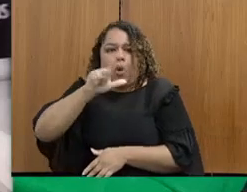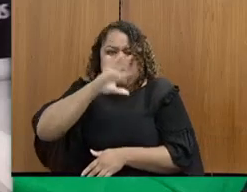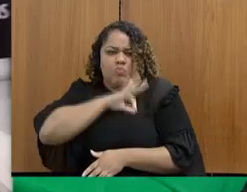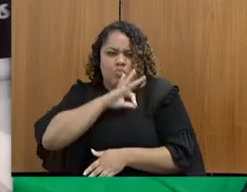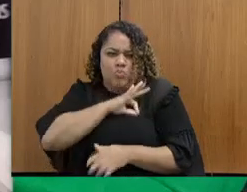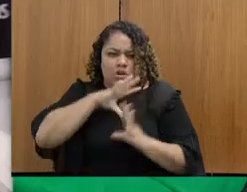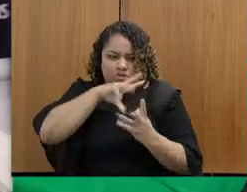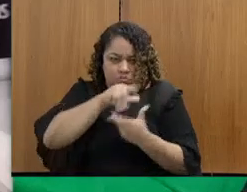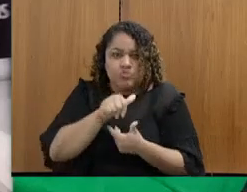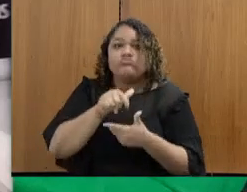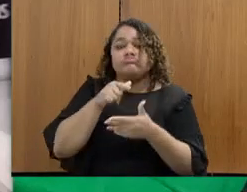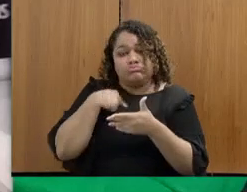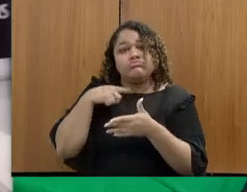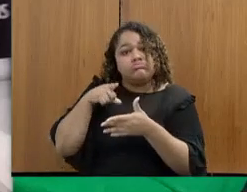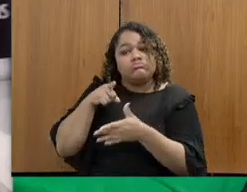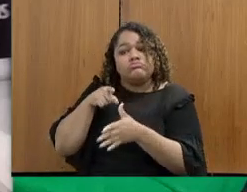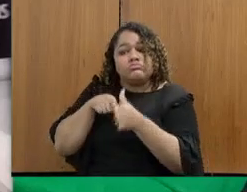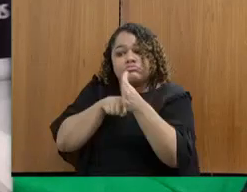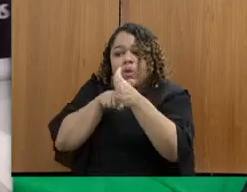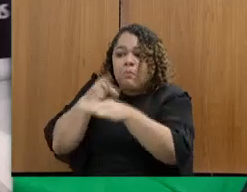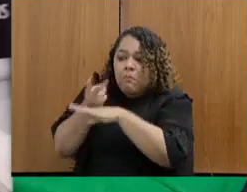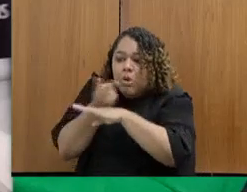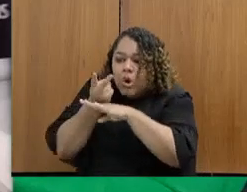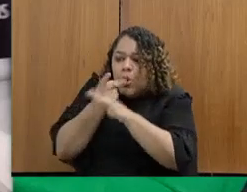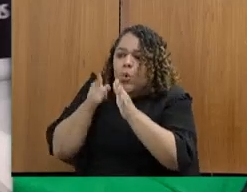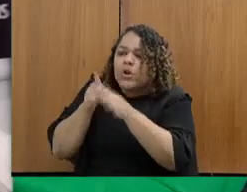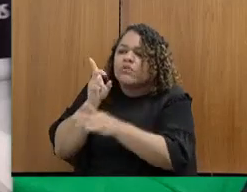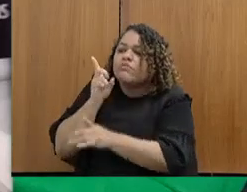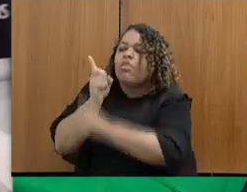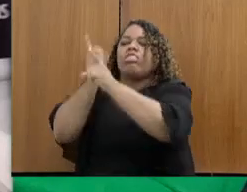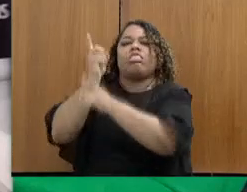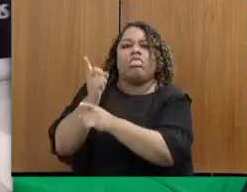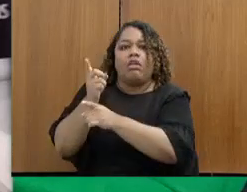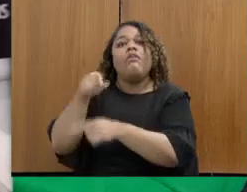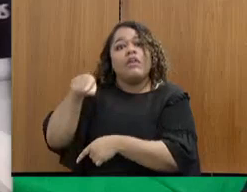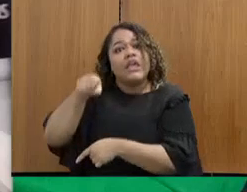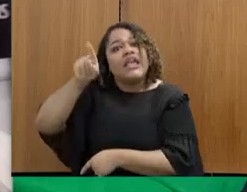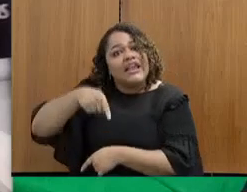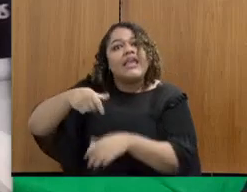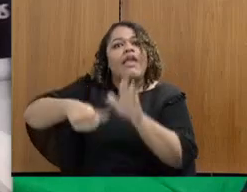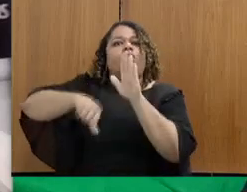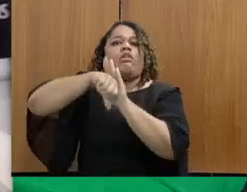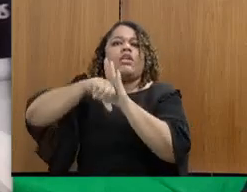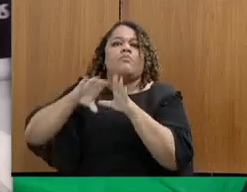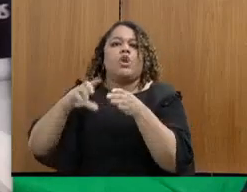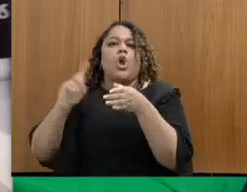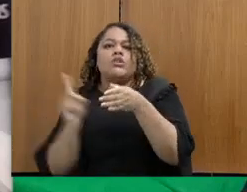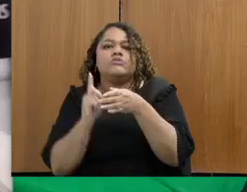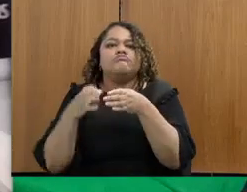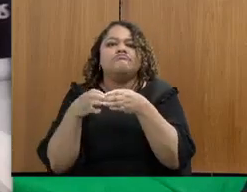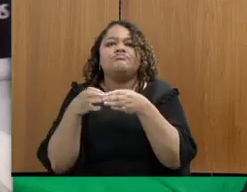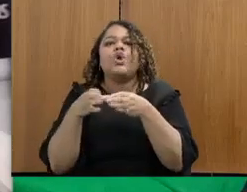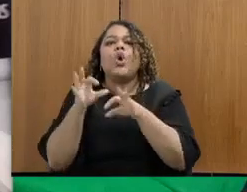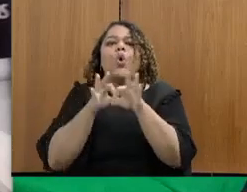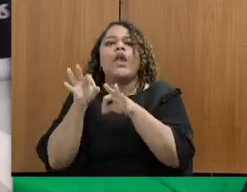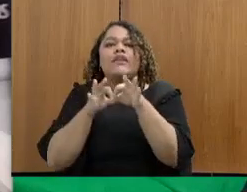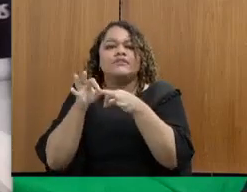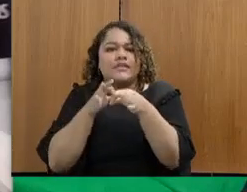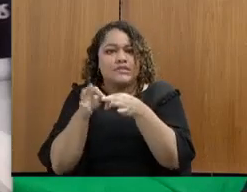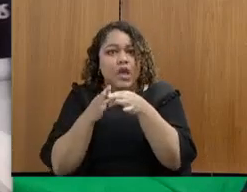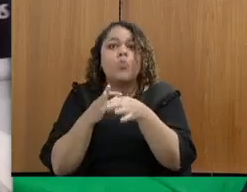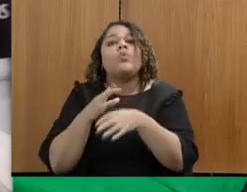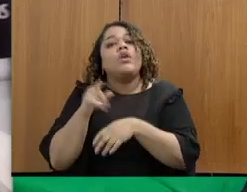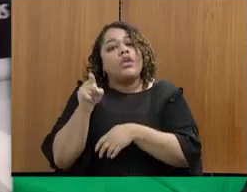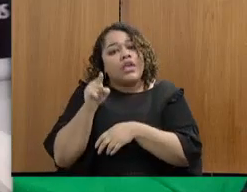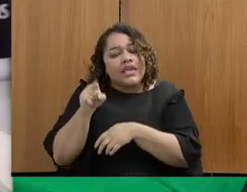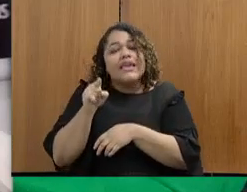de organização criminosa criminosa e ele né quando preso ele estava né